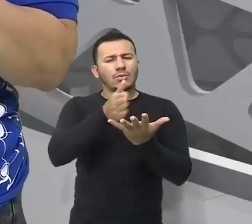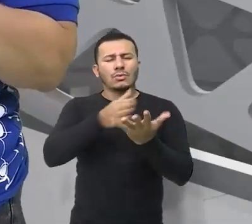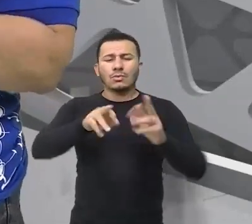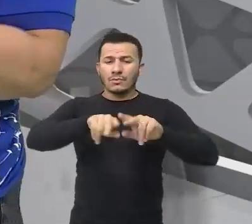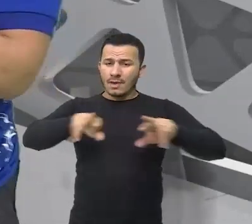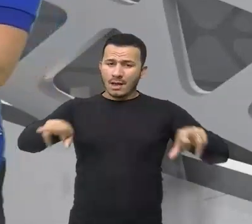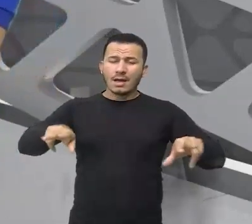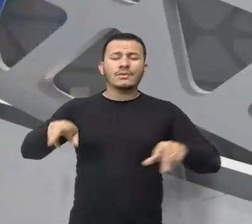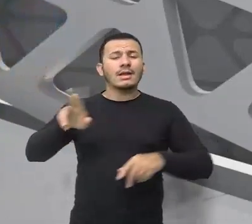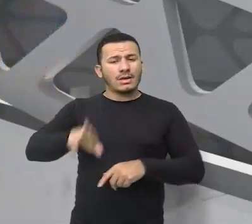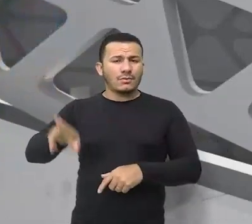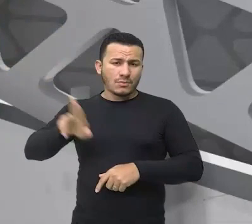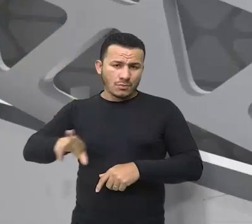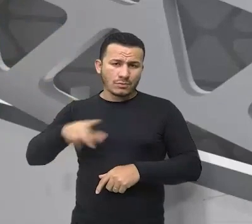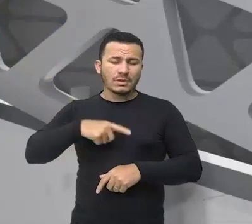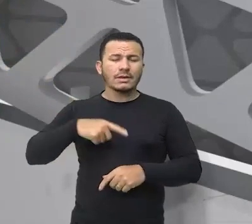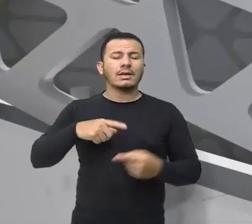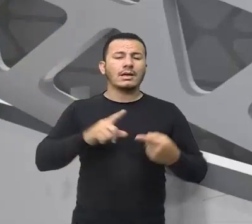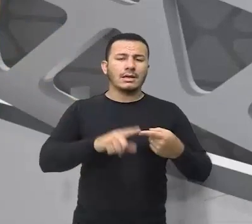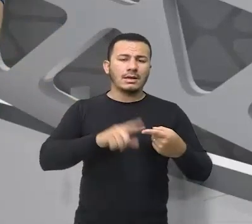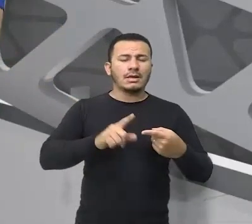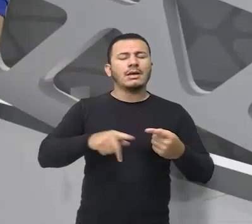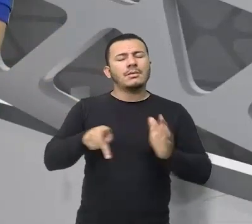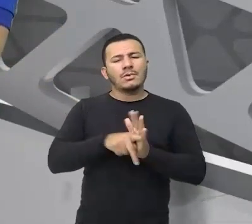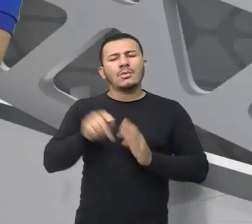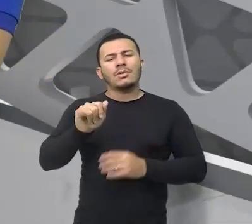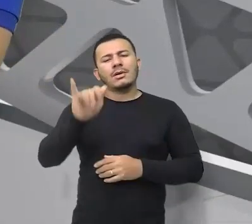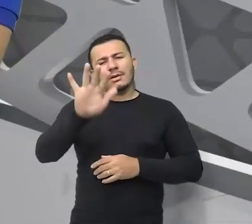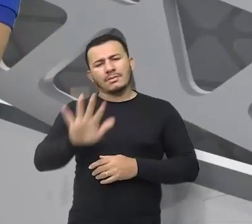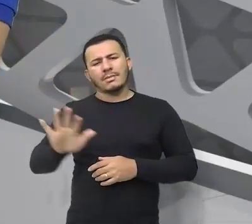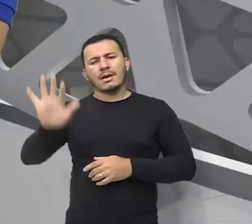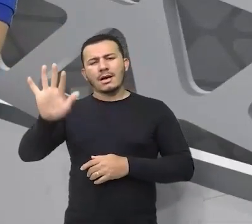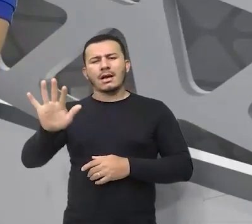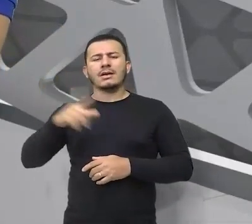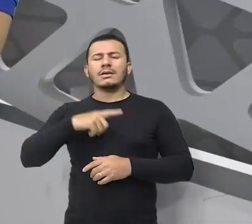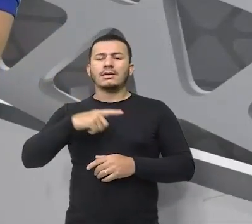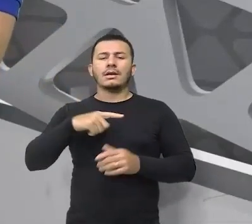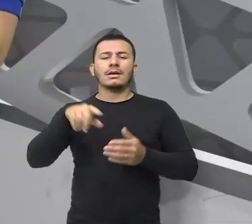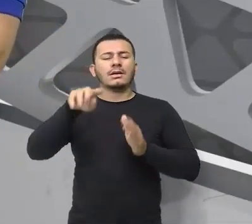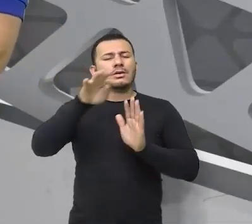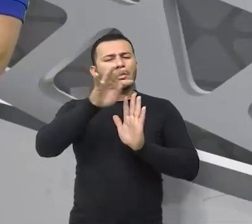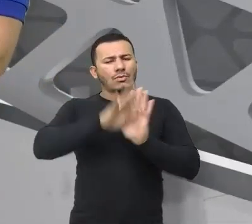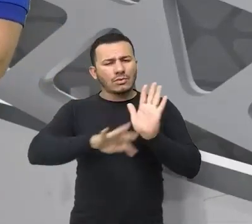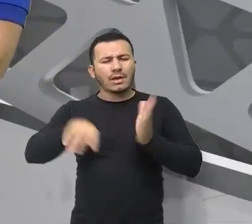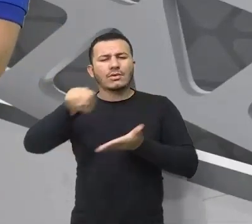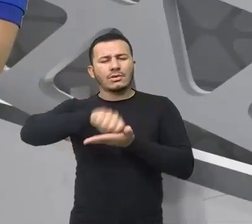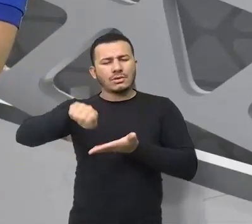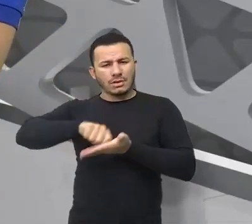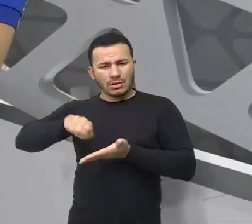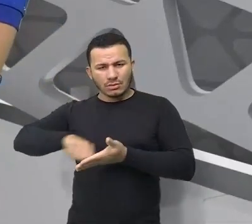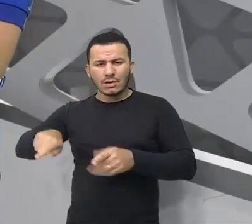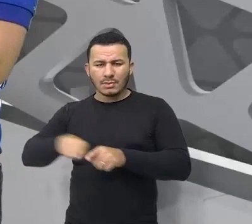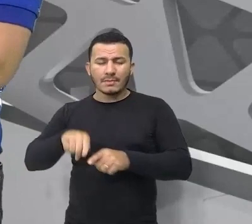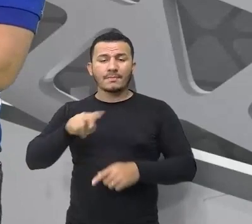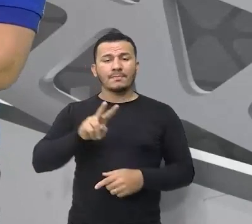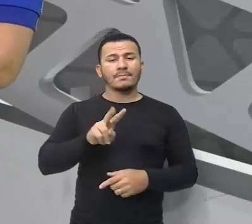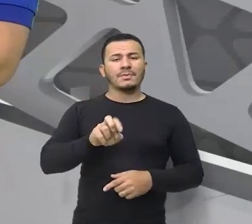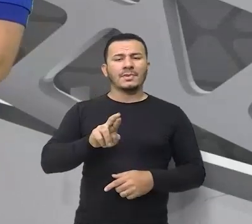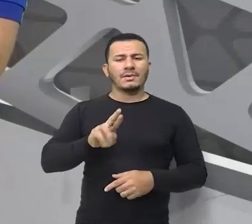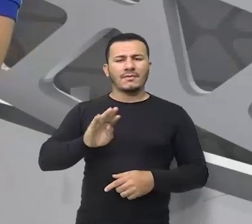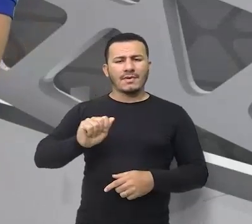diferentes linguagens. A gente tem a linguagem verbal, né, na questão dos textos escritos com palavras, e temos